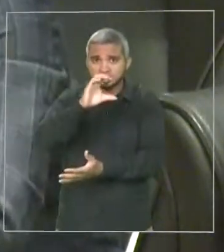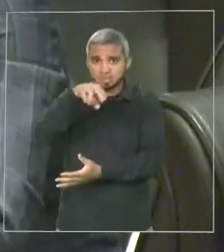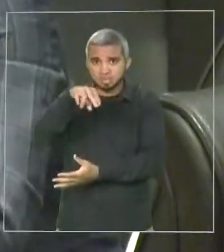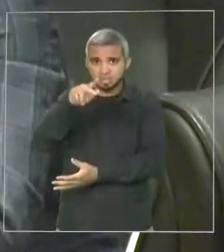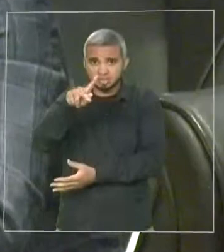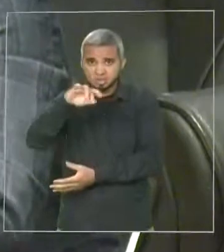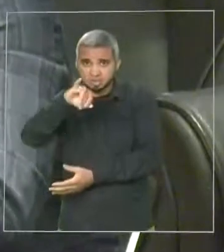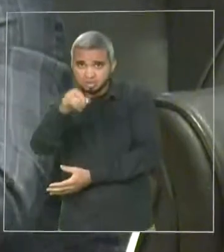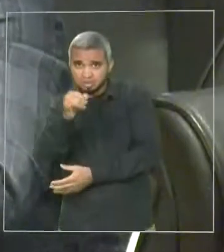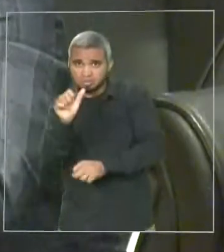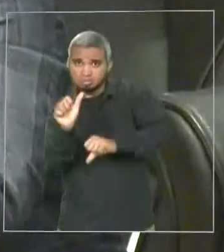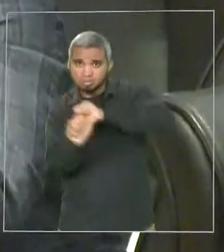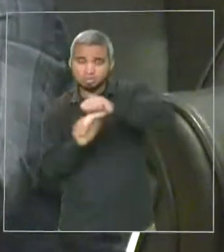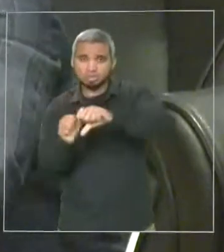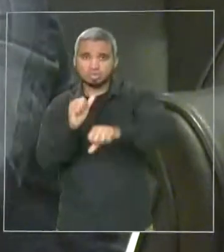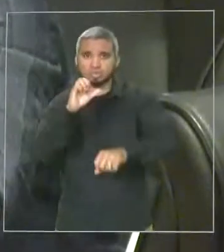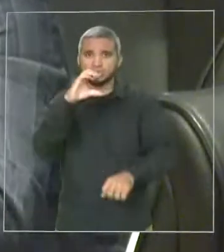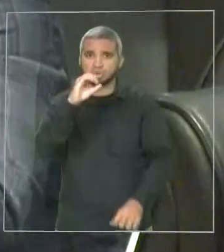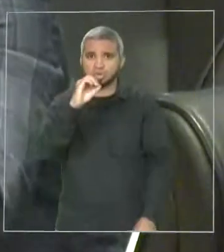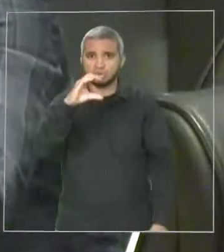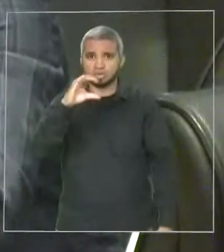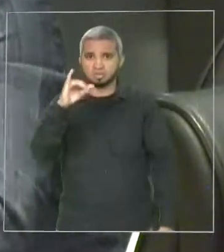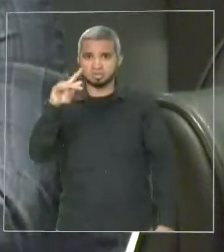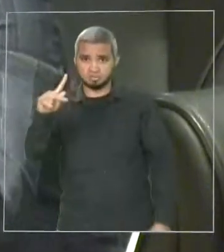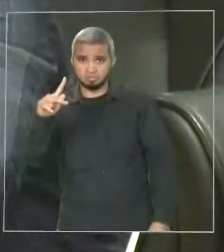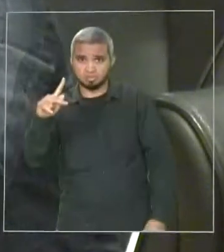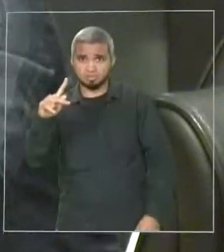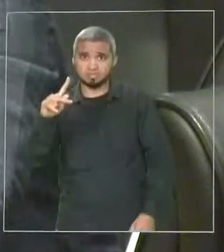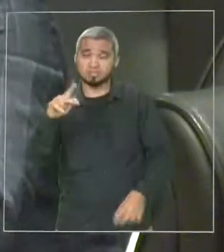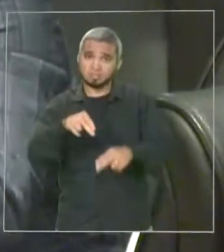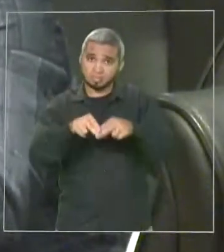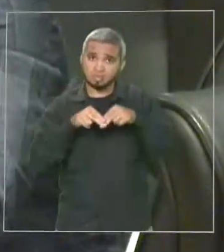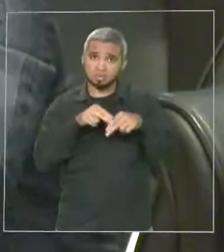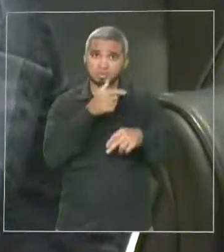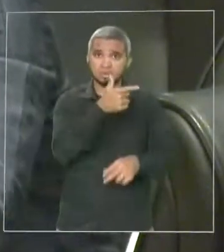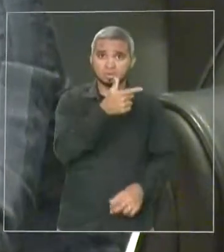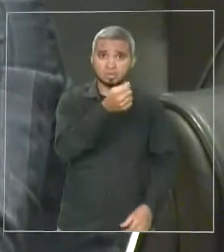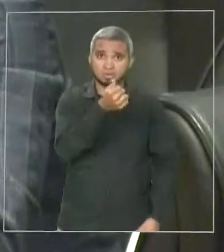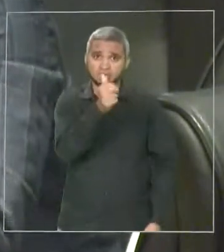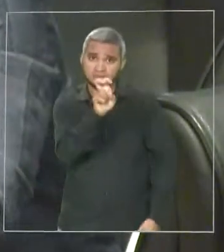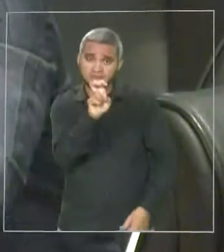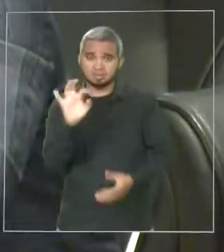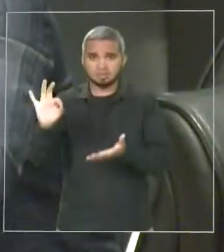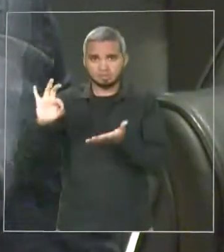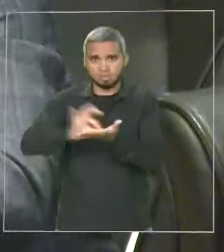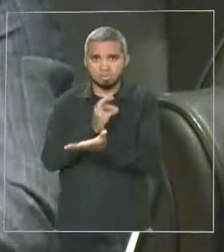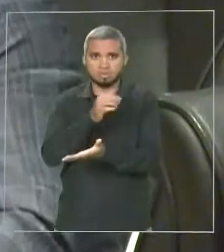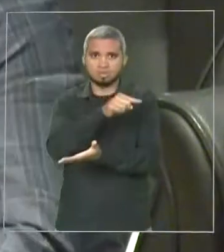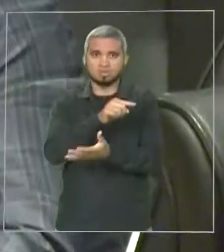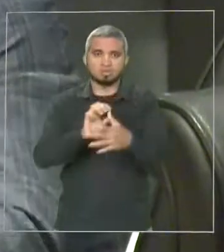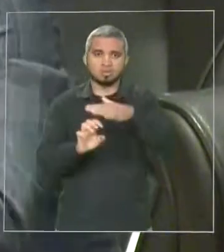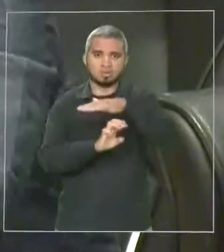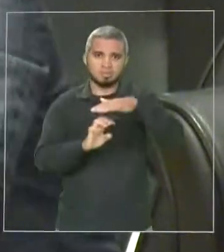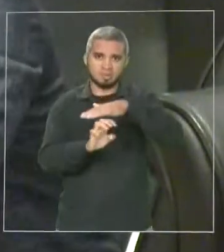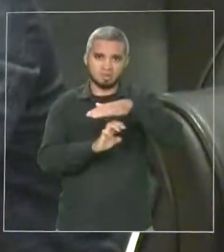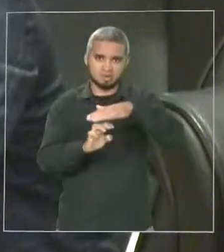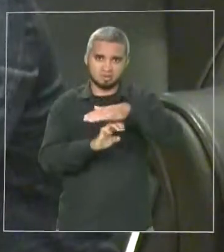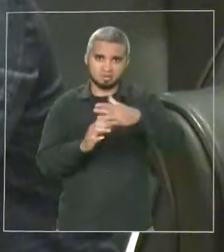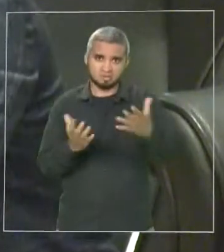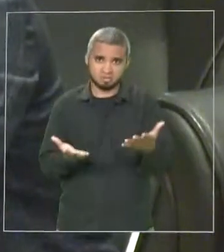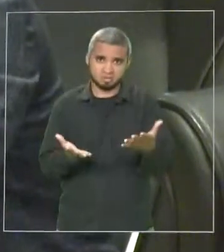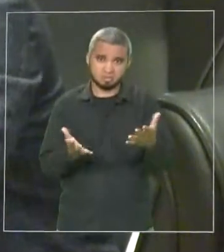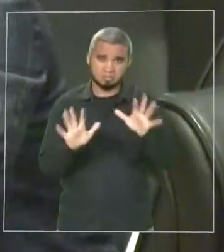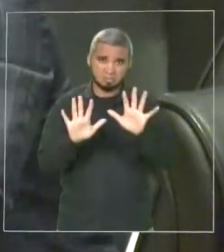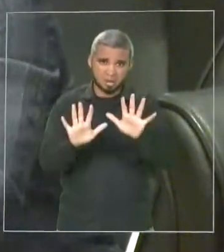em um OCIP. E, justamente em 2015, logo ela também foi contratada. Mas ele não falou que foi contratada